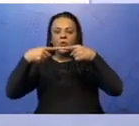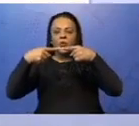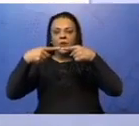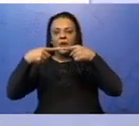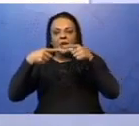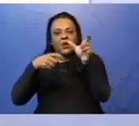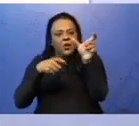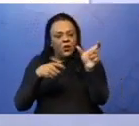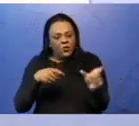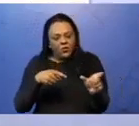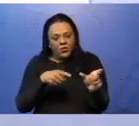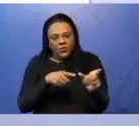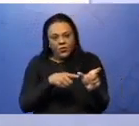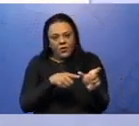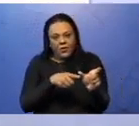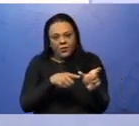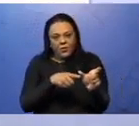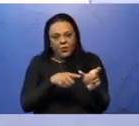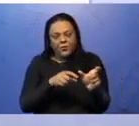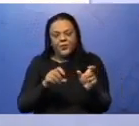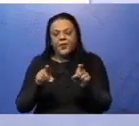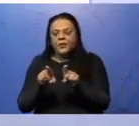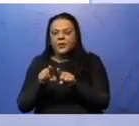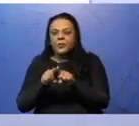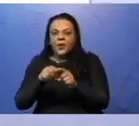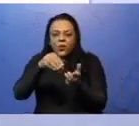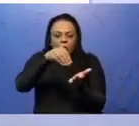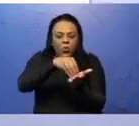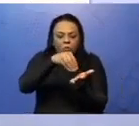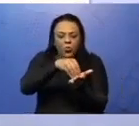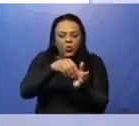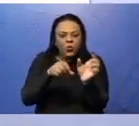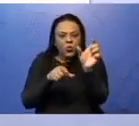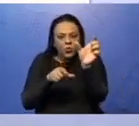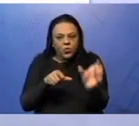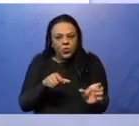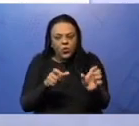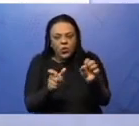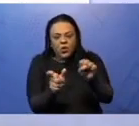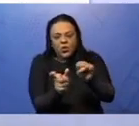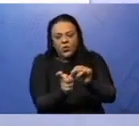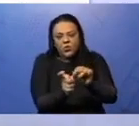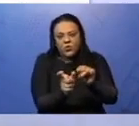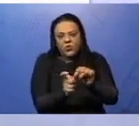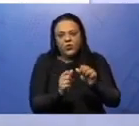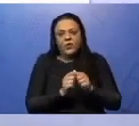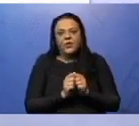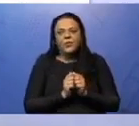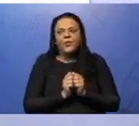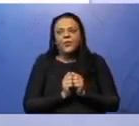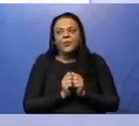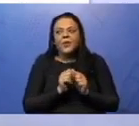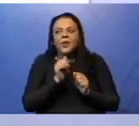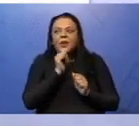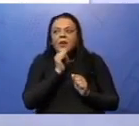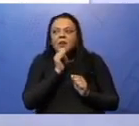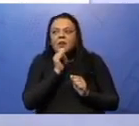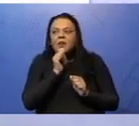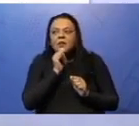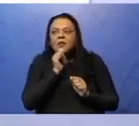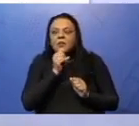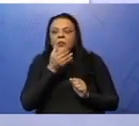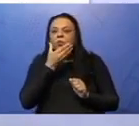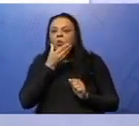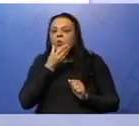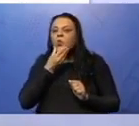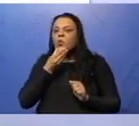que concordar com o meu núcleo do sujeito. Ele não se refere ao núcleo do sujeito. O seu Barba Azul era um senhor de engenho de